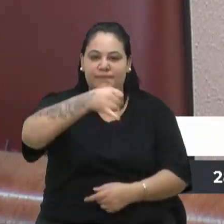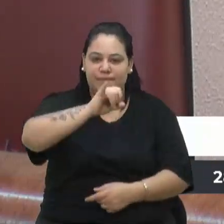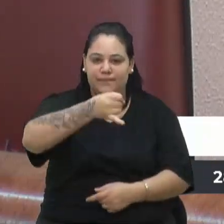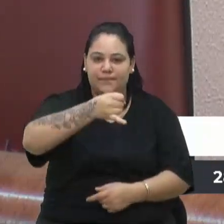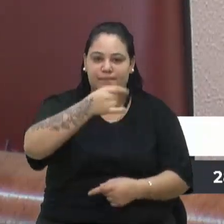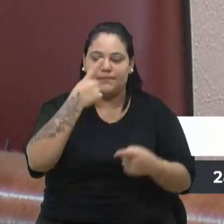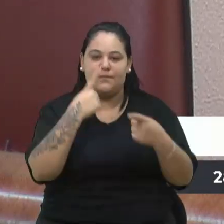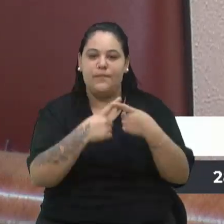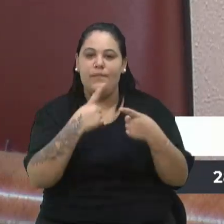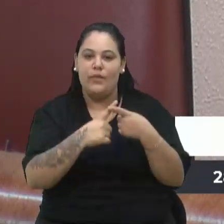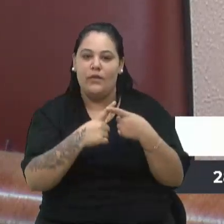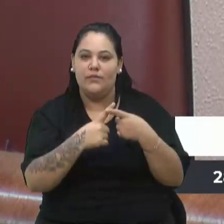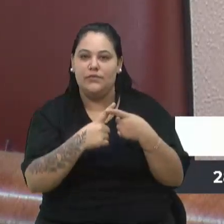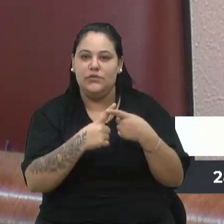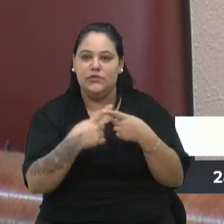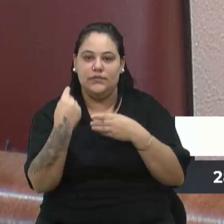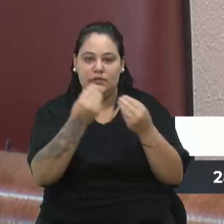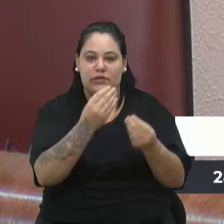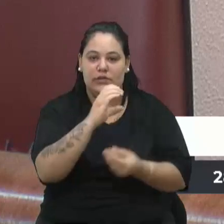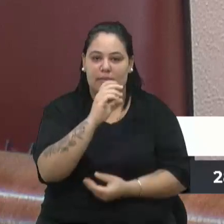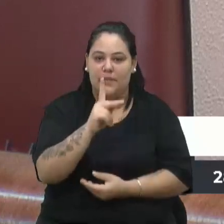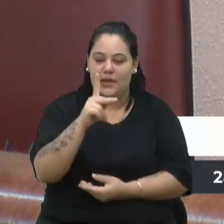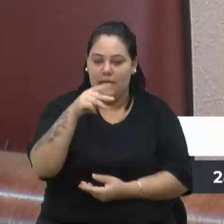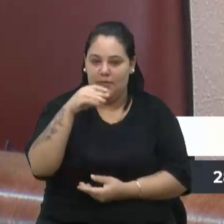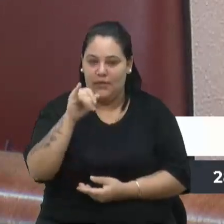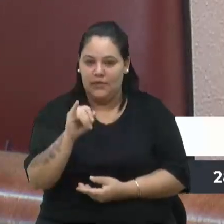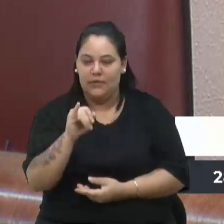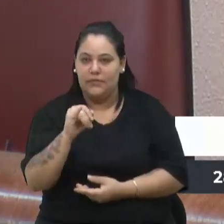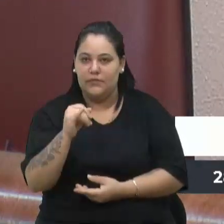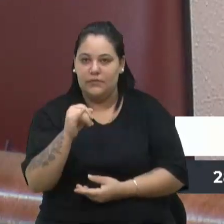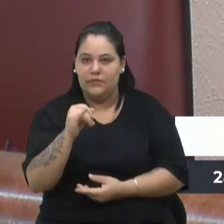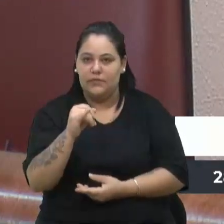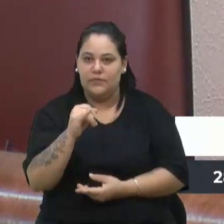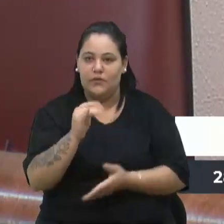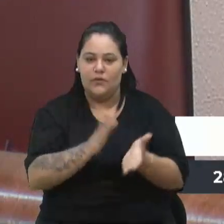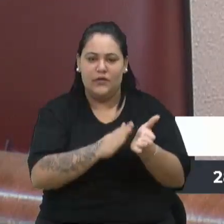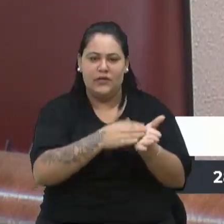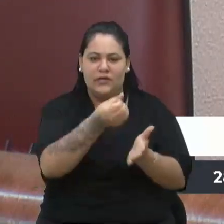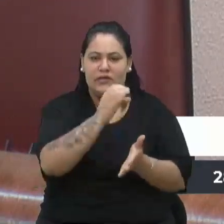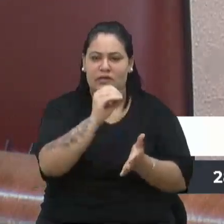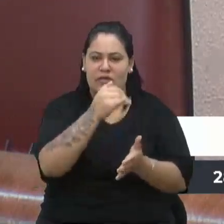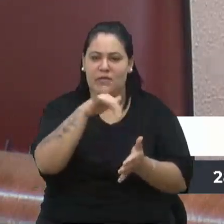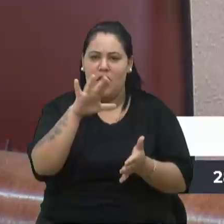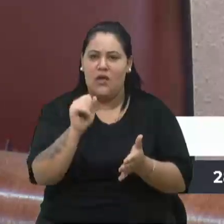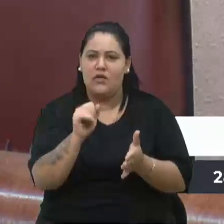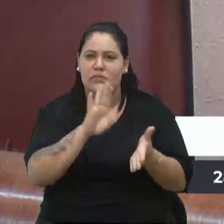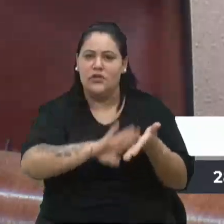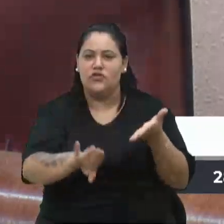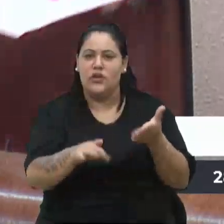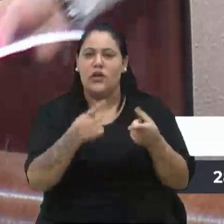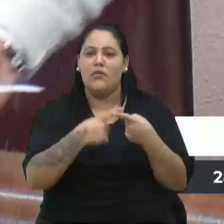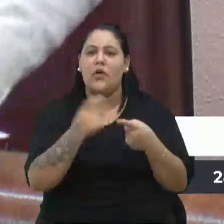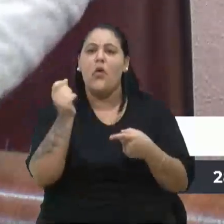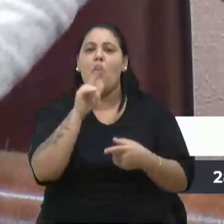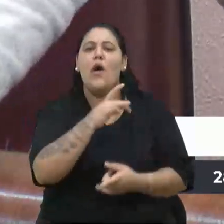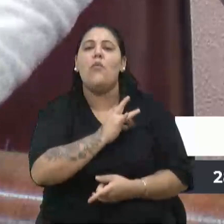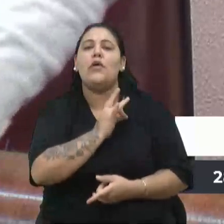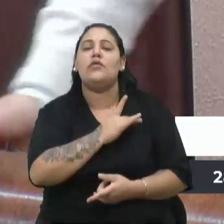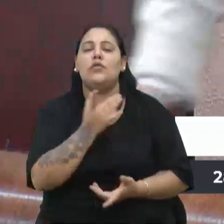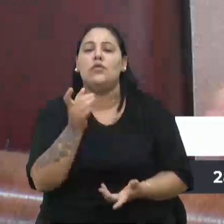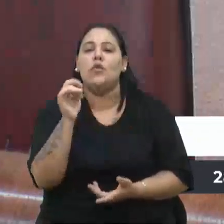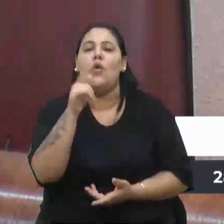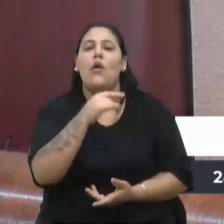que não assinaram a CPMI? Não, estavam oferecendo 60 milhões para que retirasse. Qual é o medo? Mas qual é o